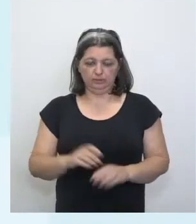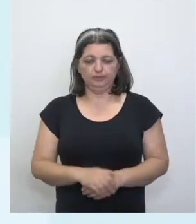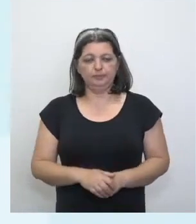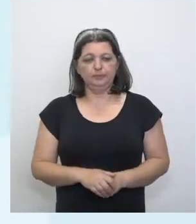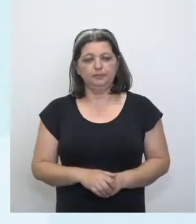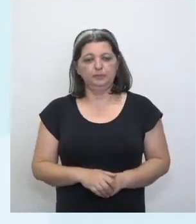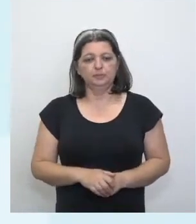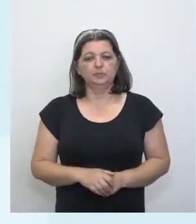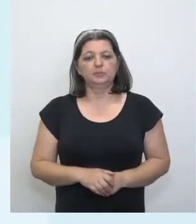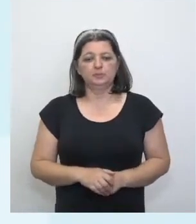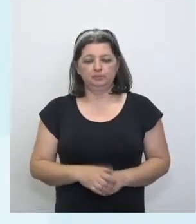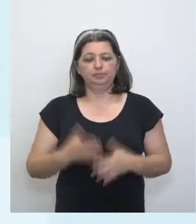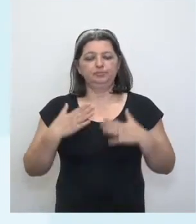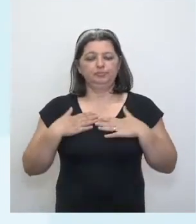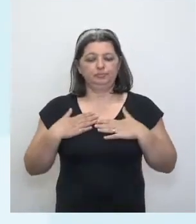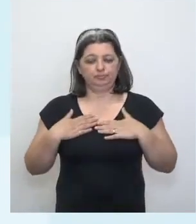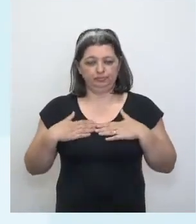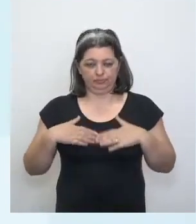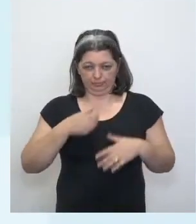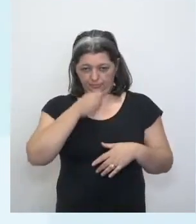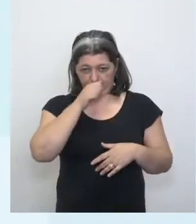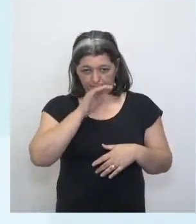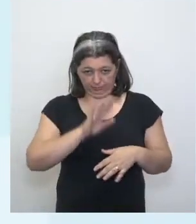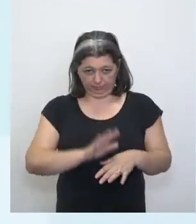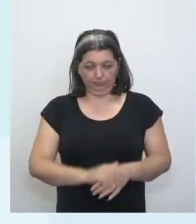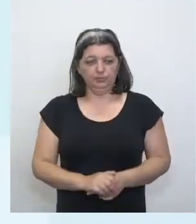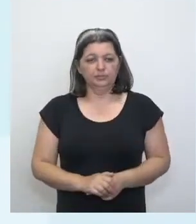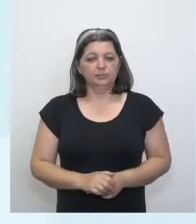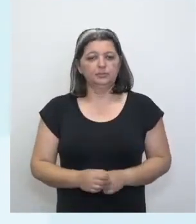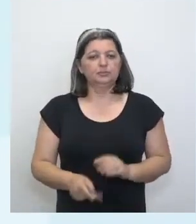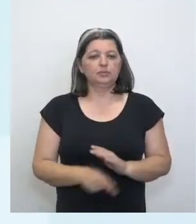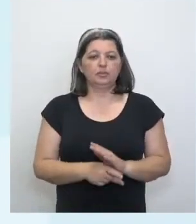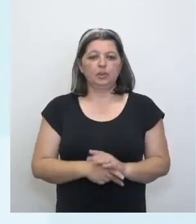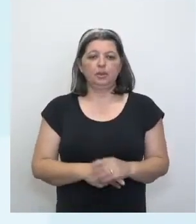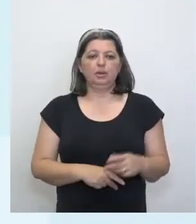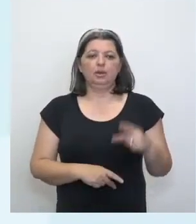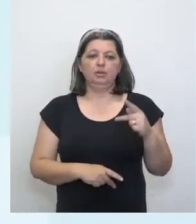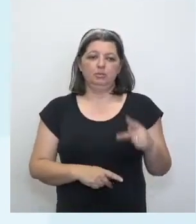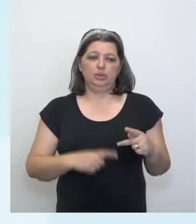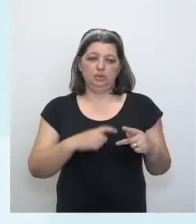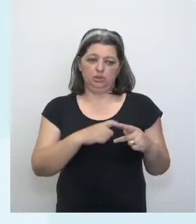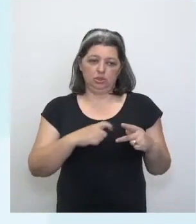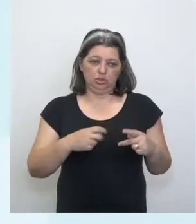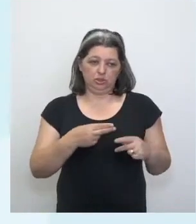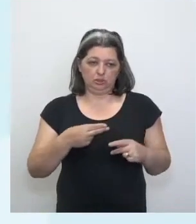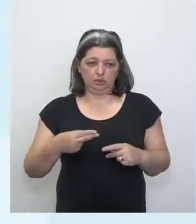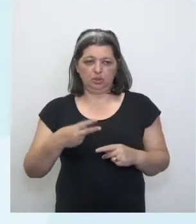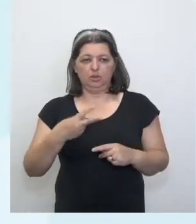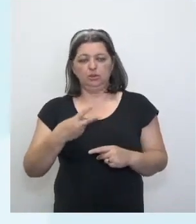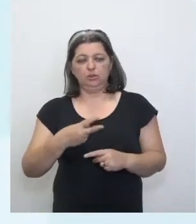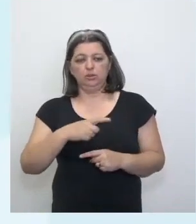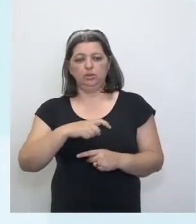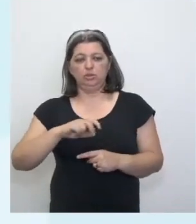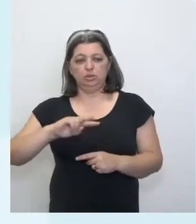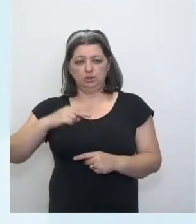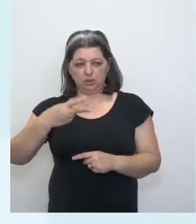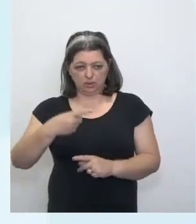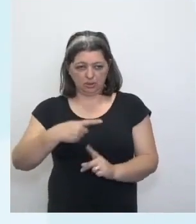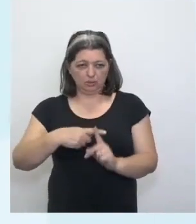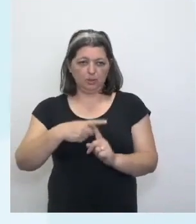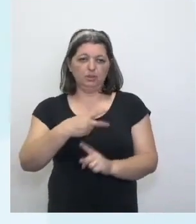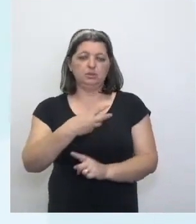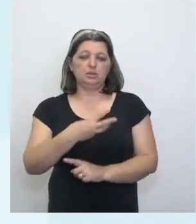resto. Então, respira. Seu polinômio é este, ó, p de x igual 2x²